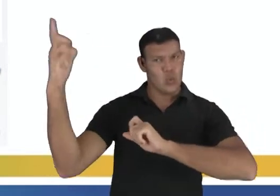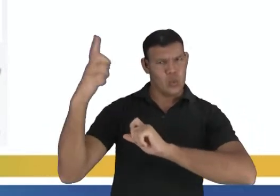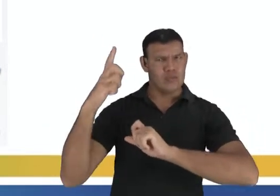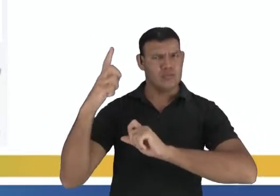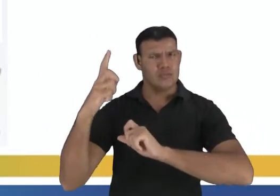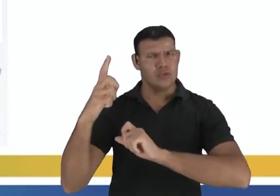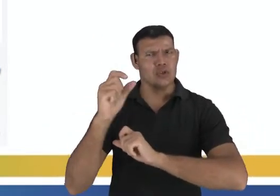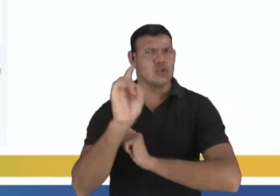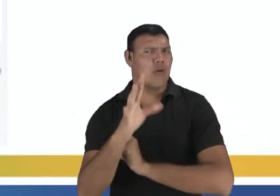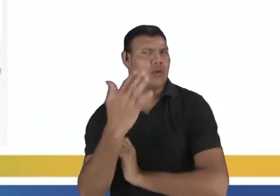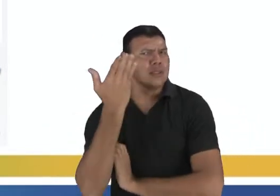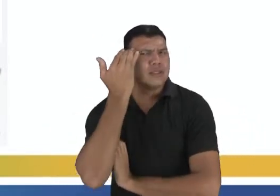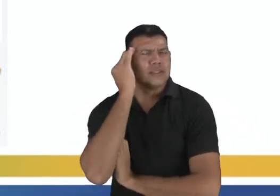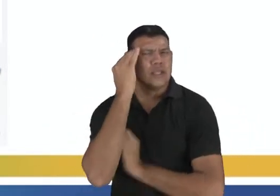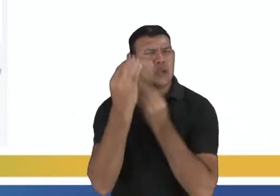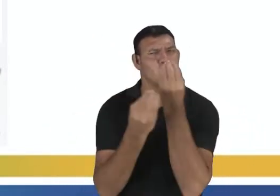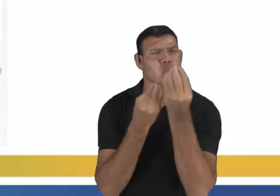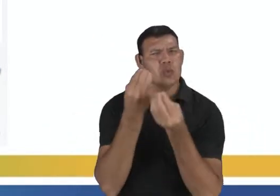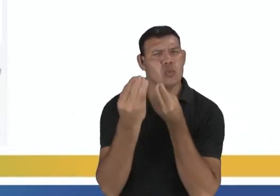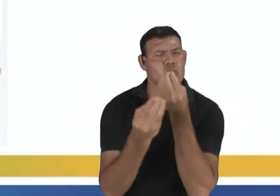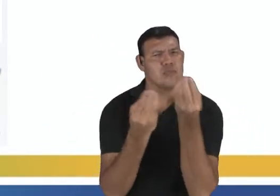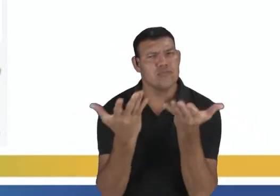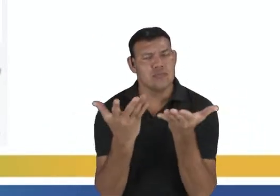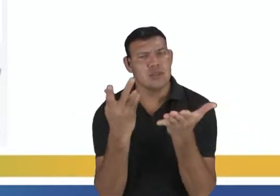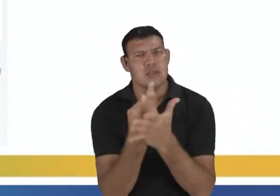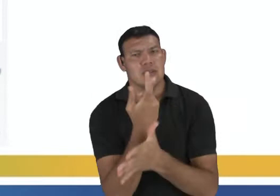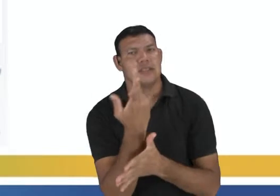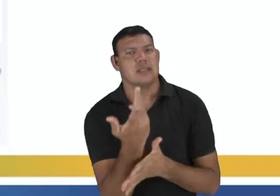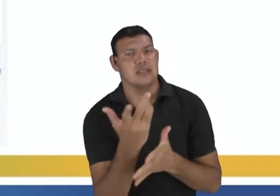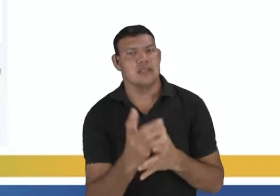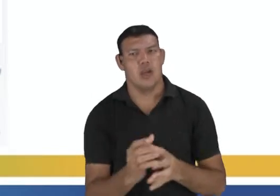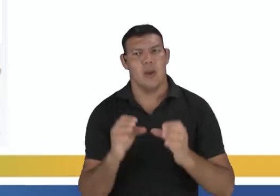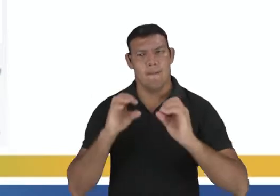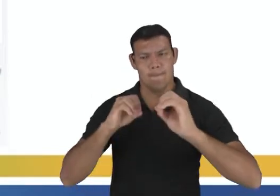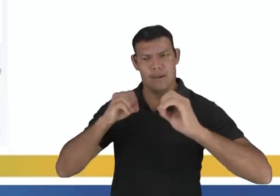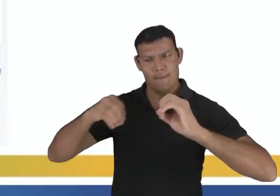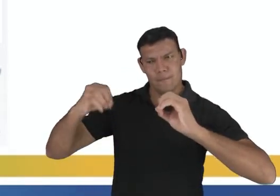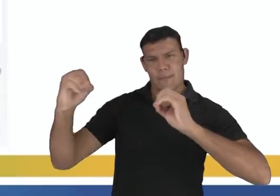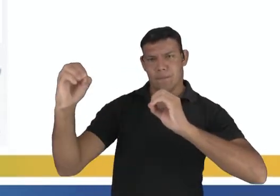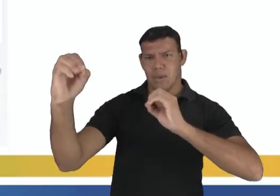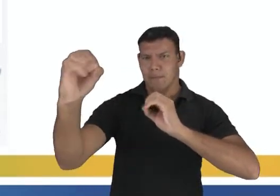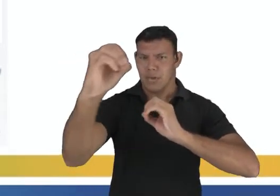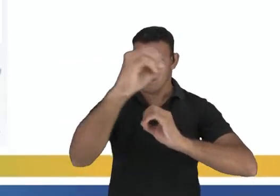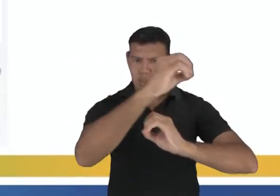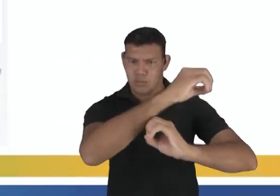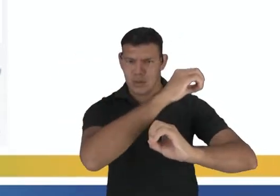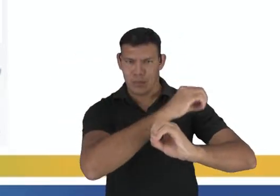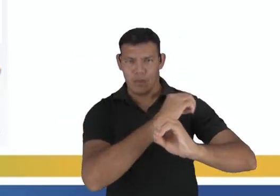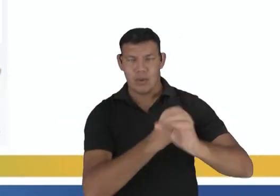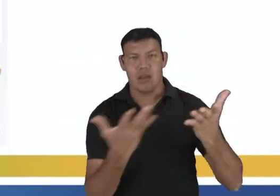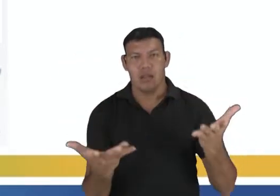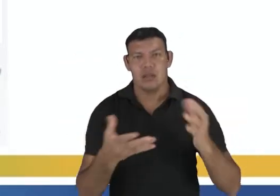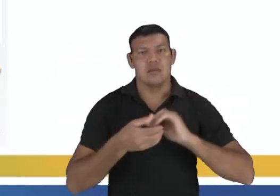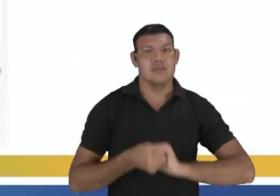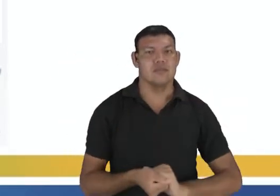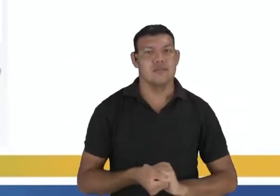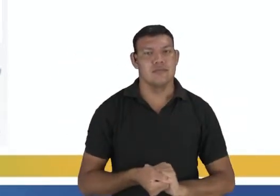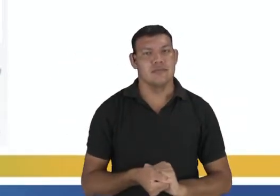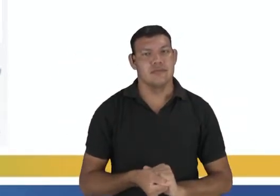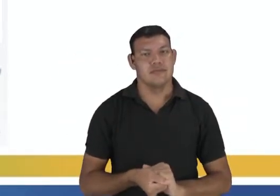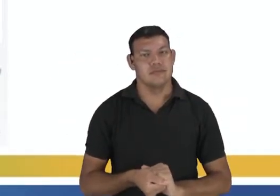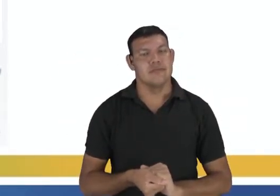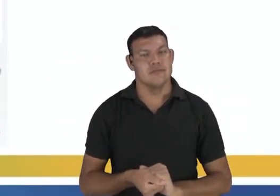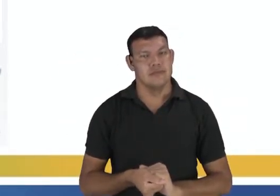queriam entender como que funcionava e quem onde estava onde, porque eles já sabiam realmente desse modelo em si, ou seja,